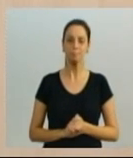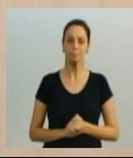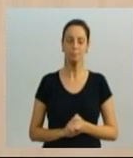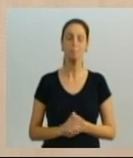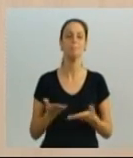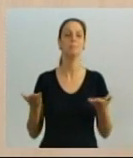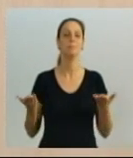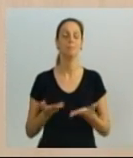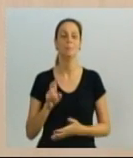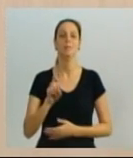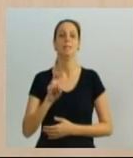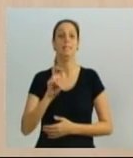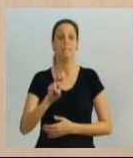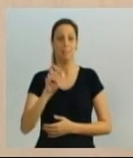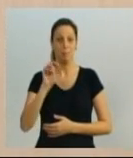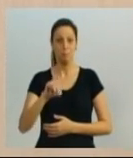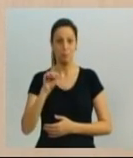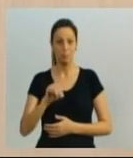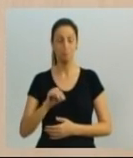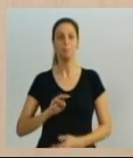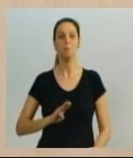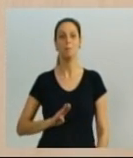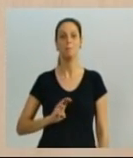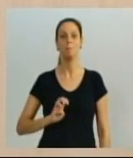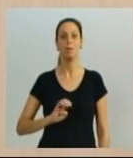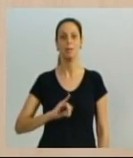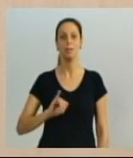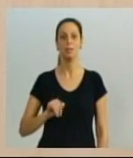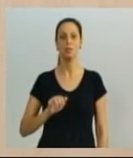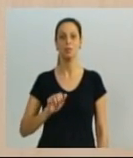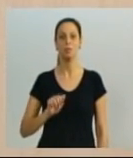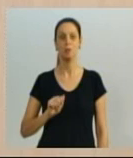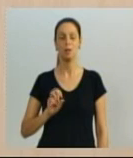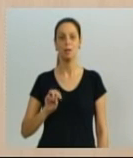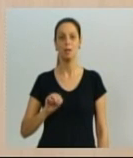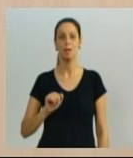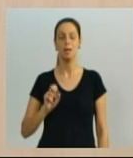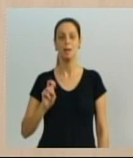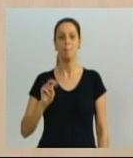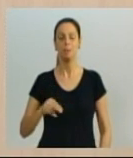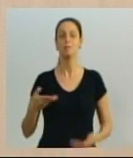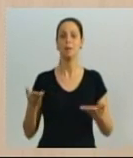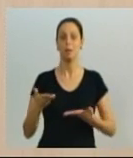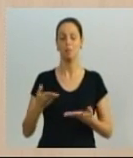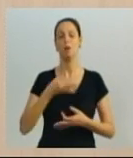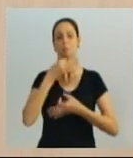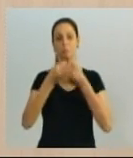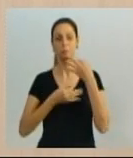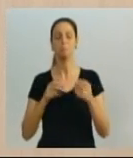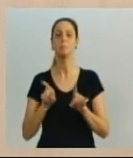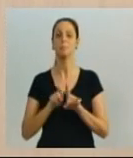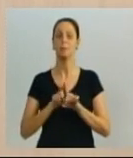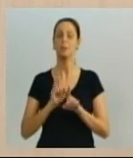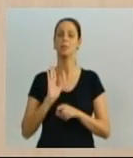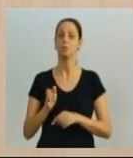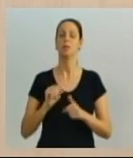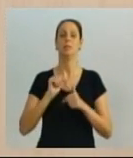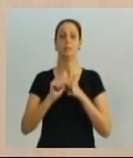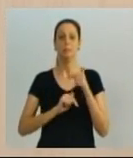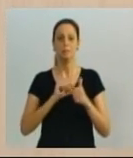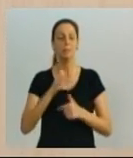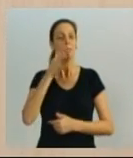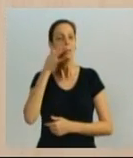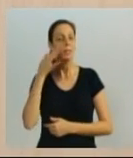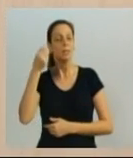Coelho Filho. Benjamin me precedeu na presidência do Diretório Central dos Estudantes da FURB,